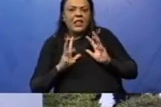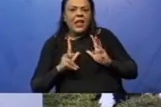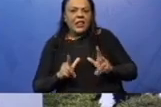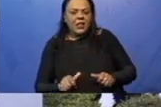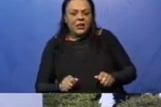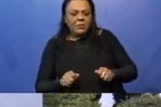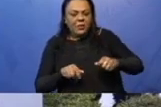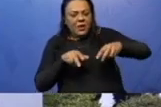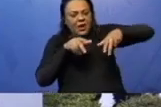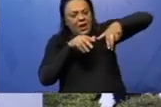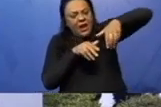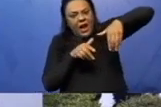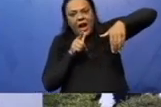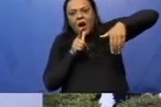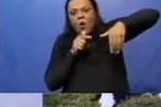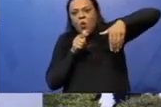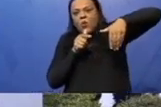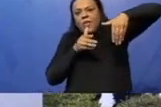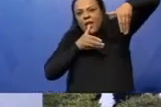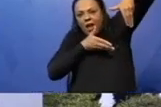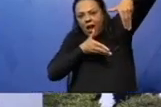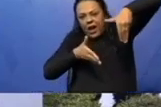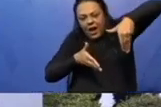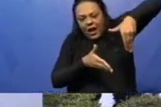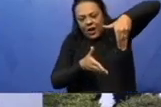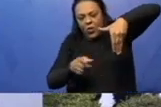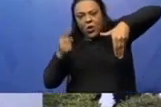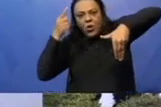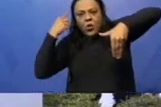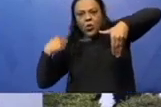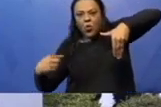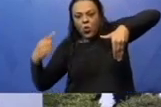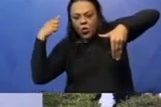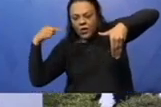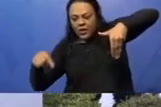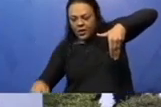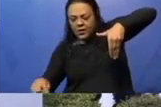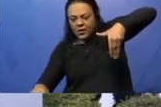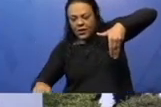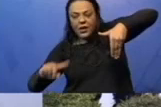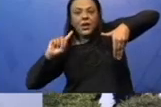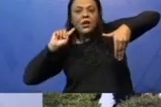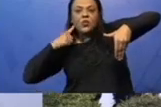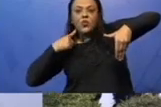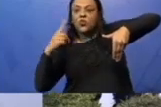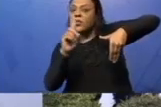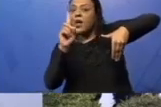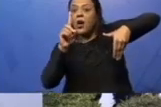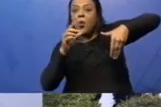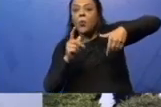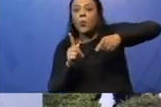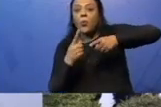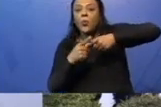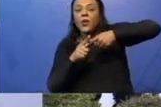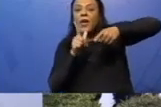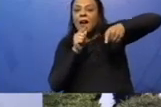Então, se o terreno era inclinado e ele está aqui embaixo, a água vem de cima para baixo. Era impossível que ele estava sujando a água que o lobo estava